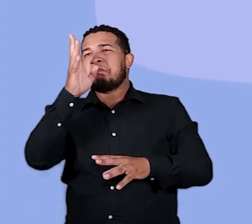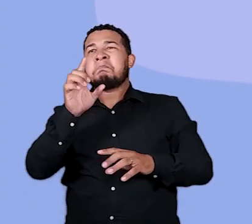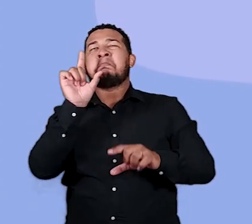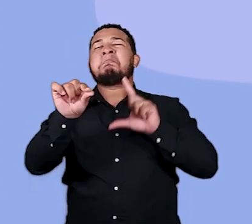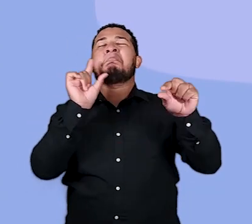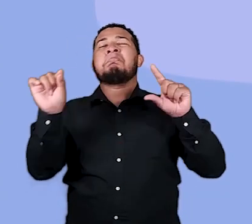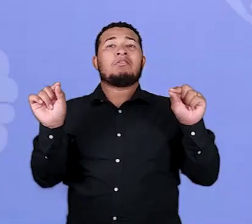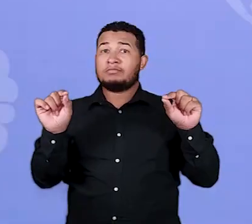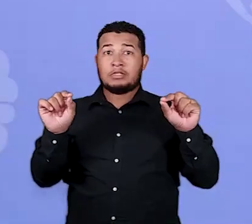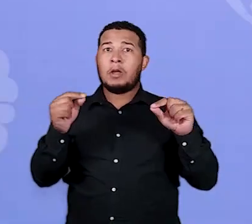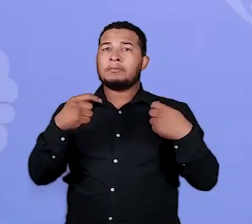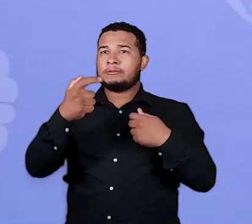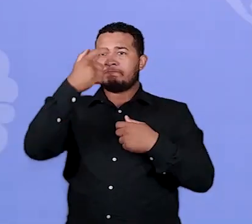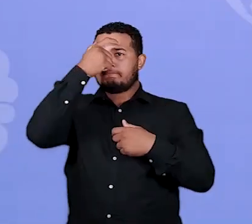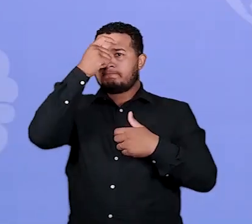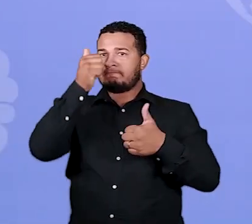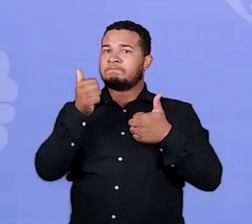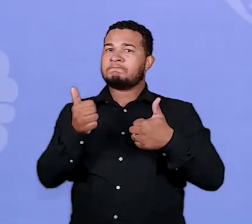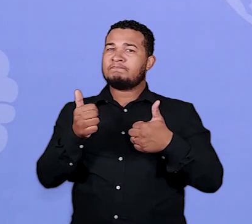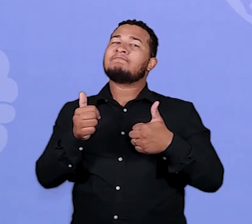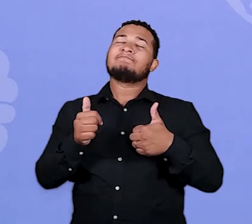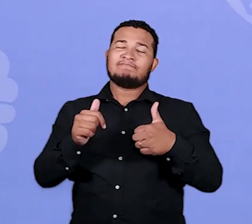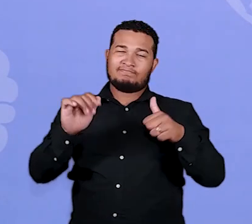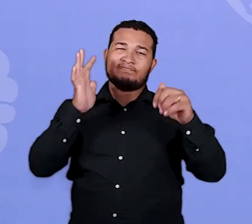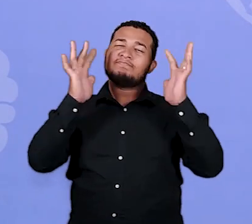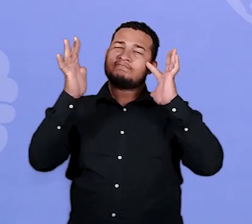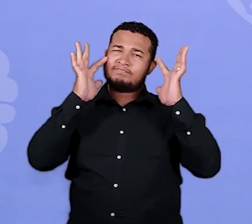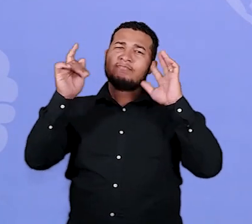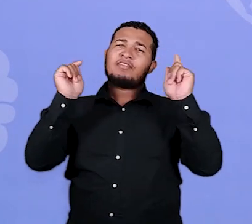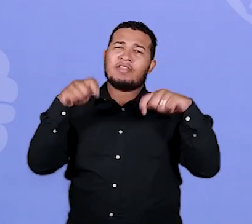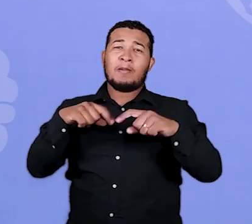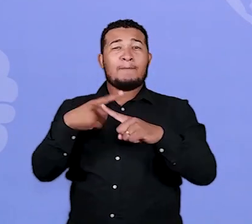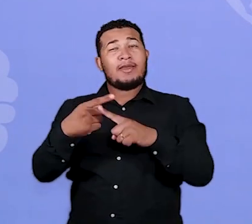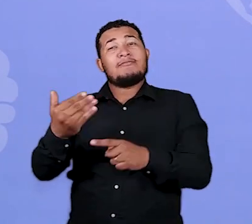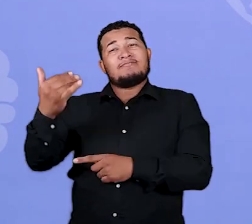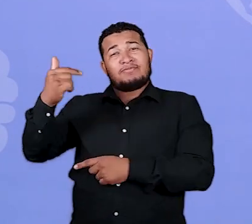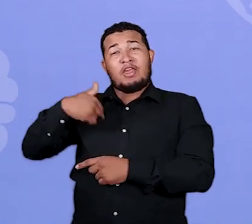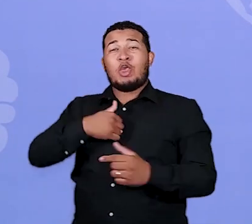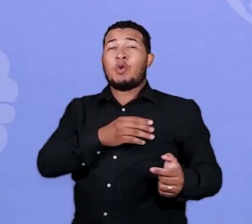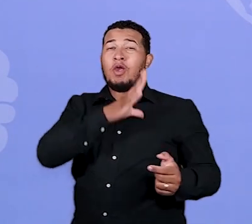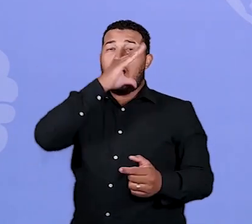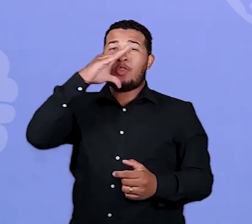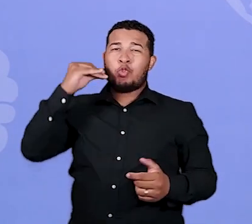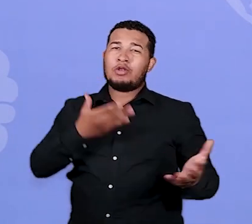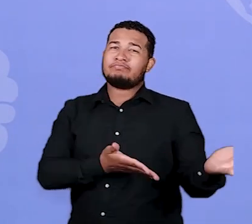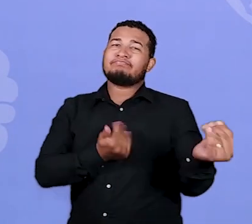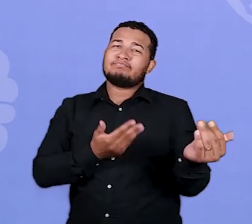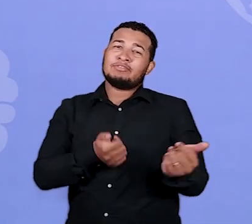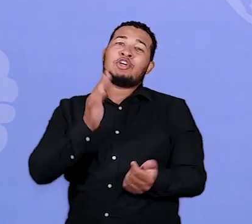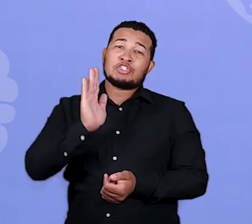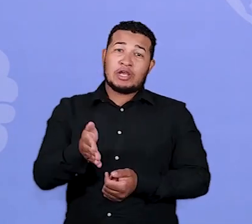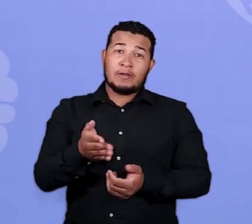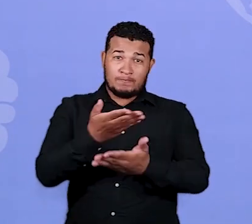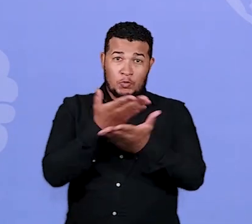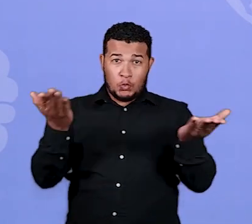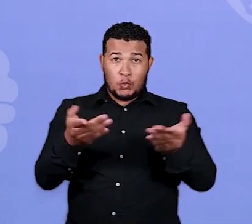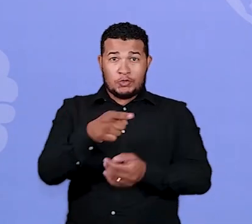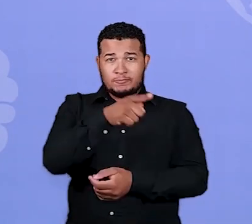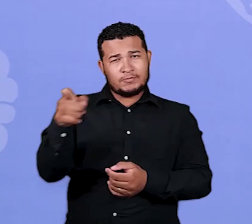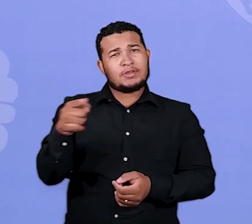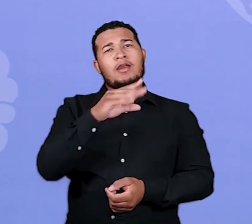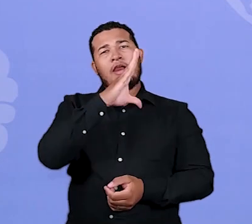irresponsáveis e arriscadas. Essa parte aí dá para a gente refletir bastante, né? Porque eu já fui adolescente, você